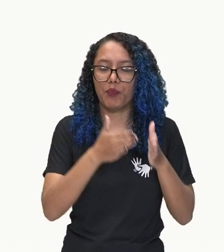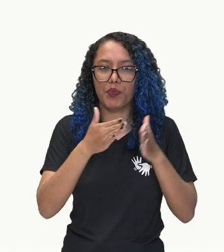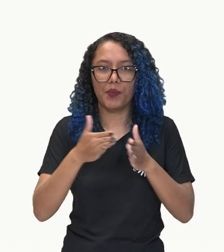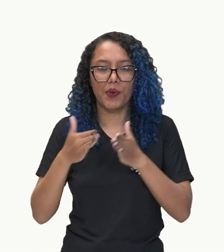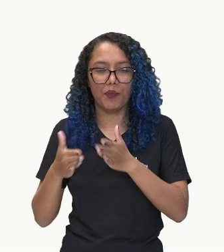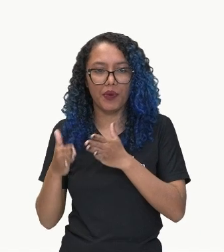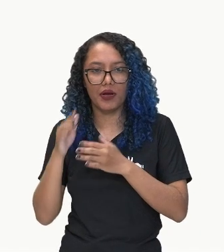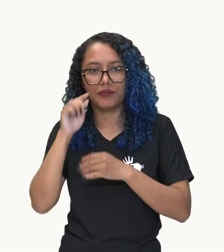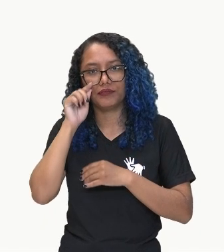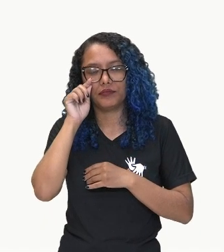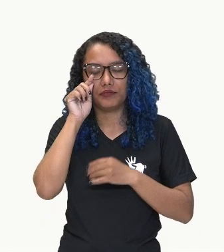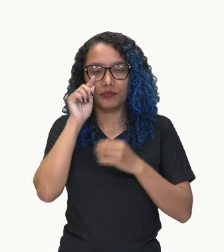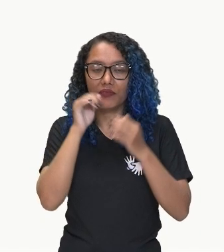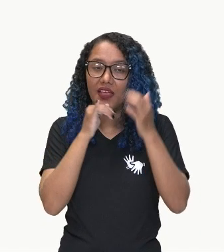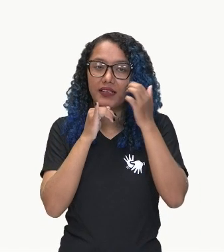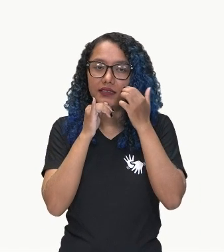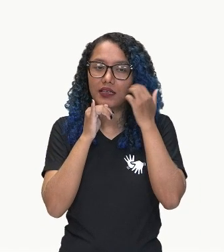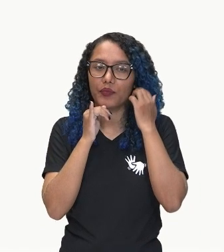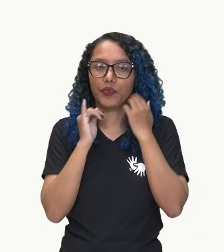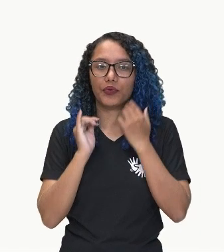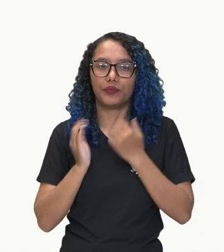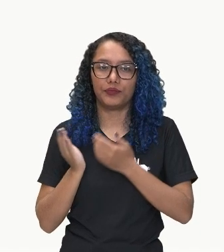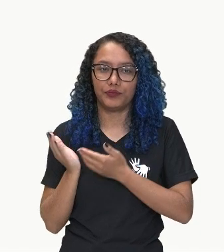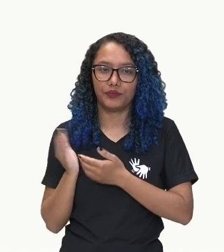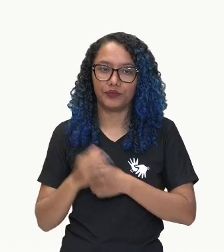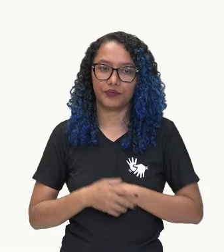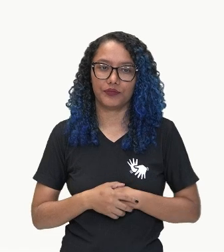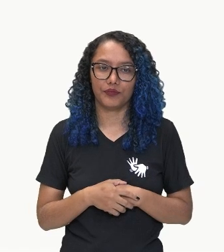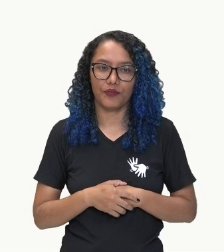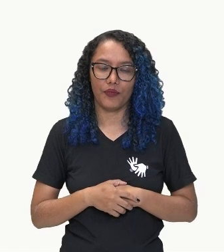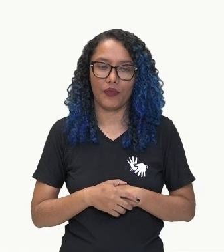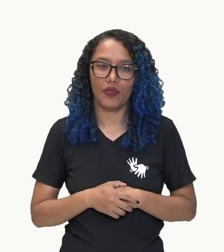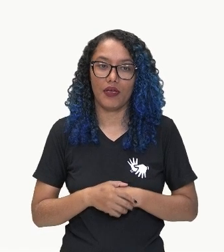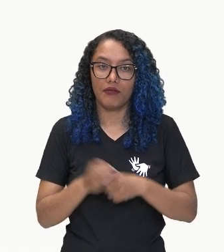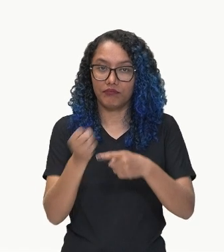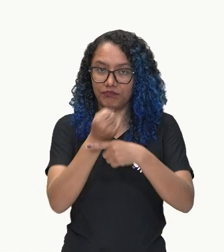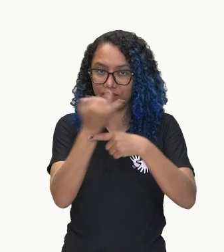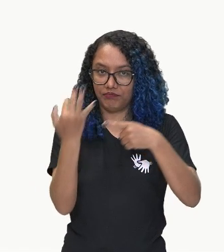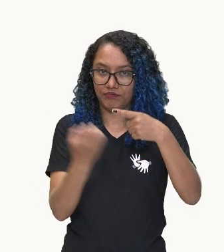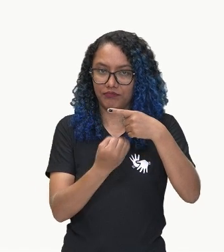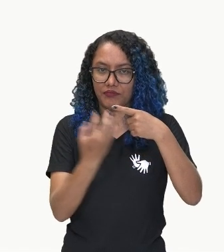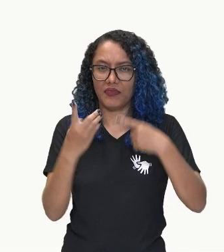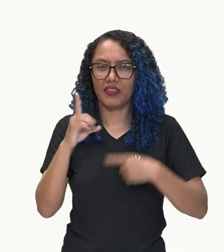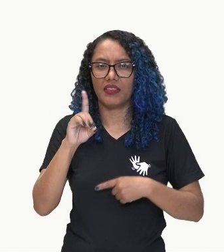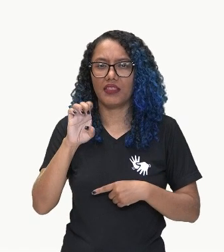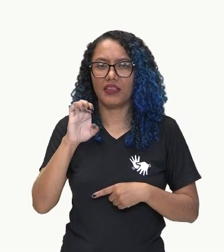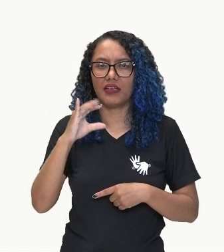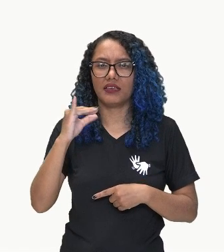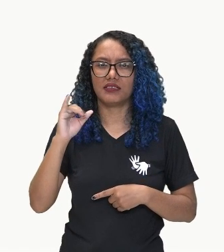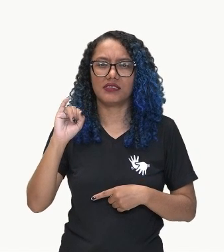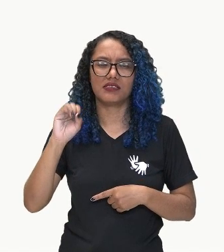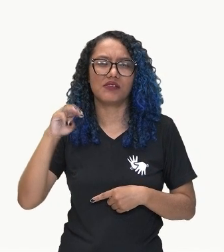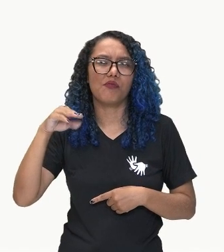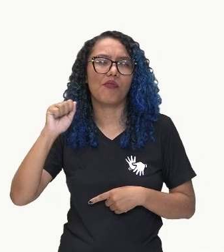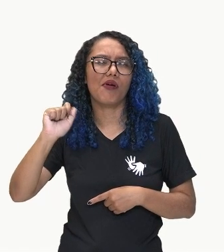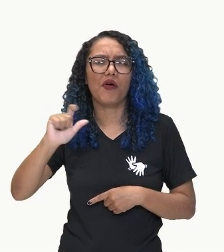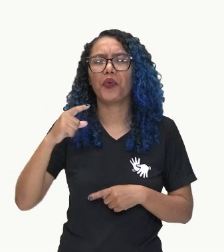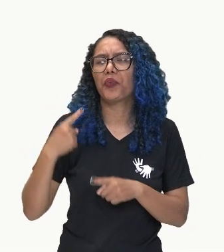nós temos, uma fração decimal. Por que ela é classificada como fração